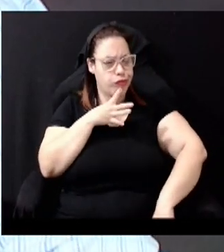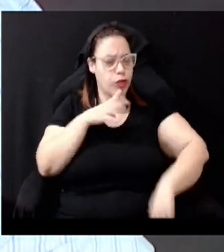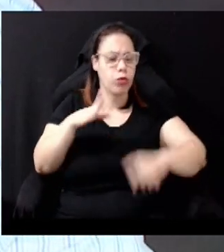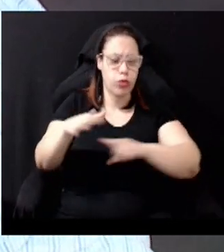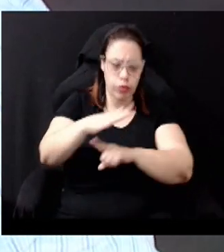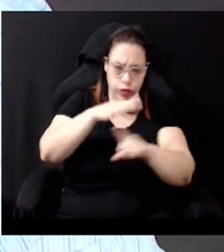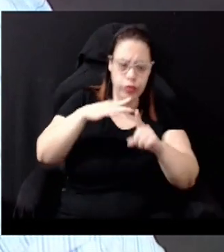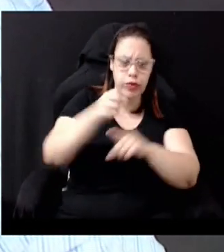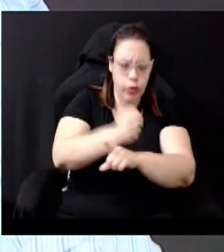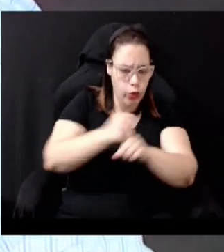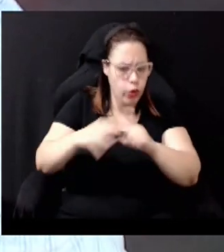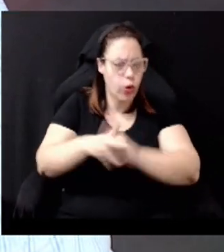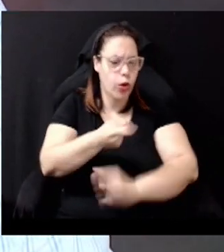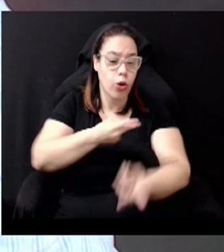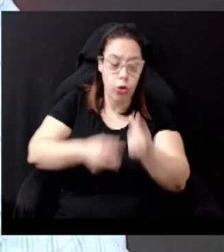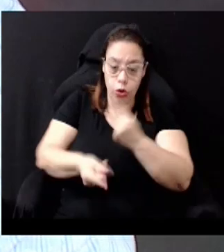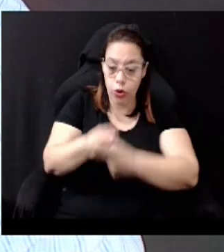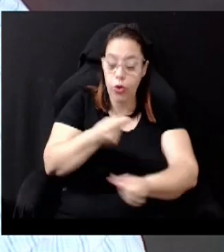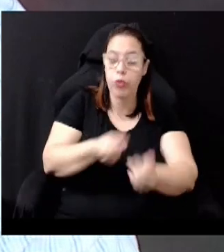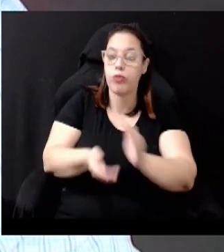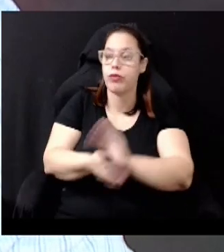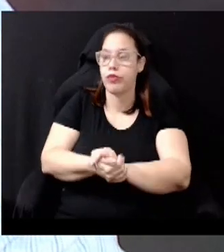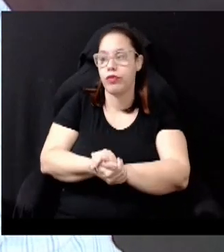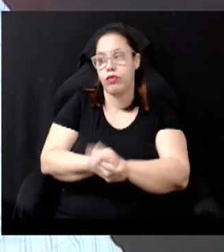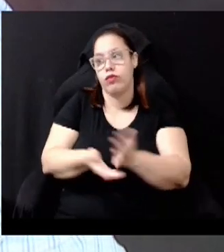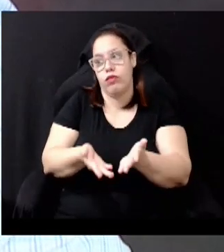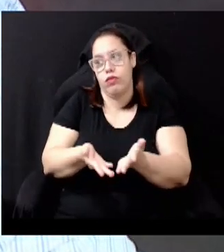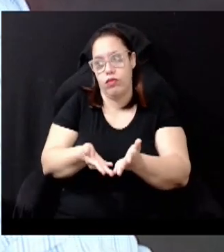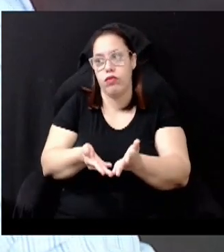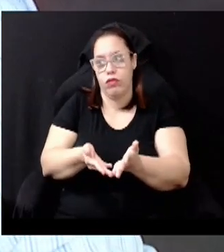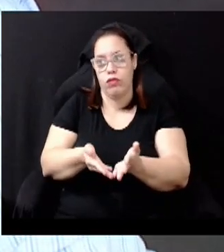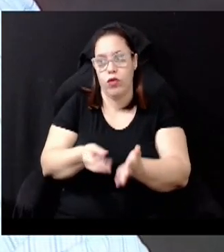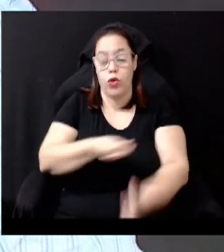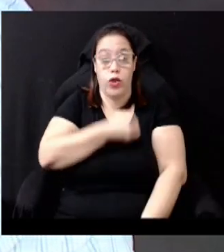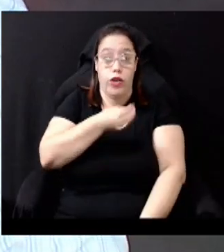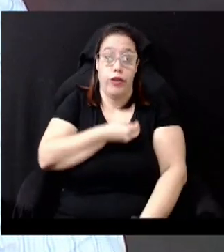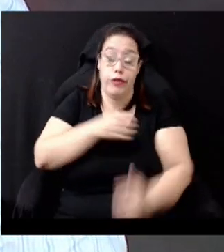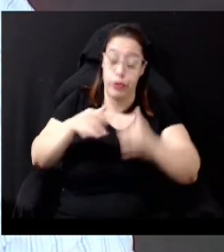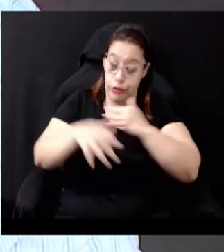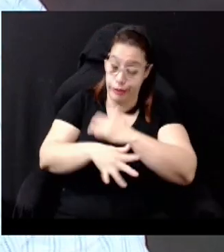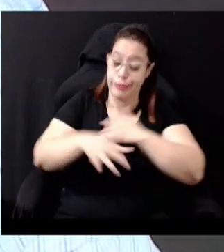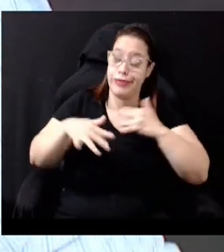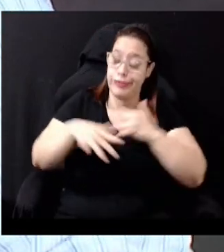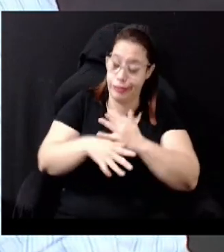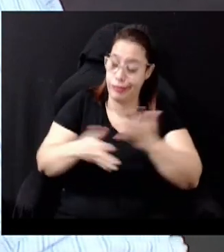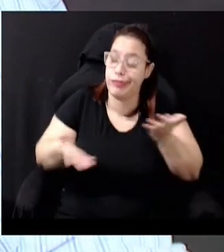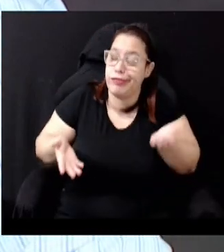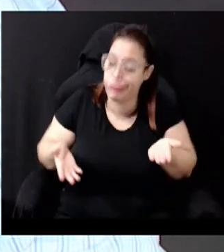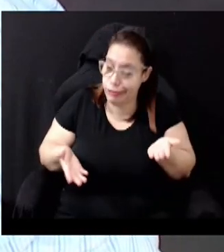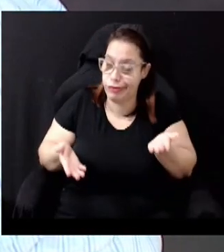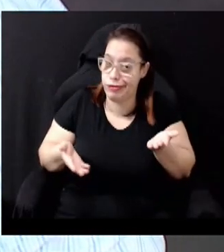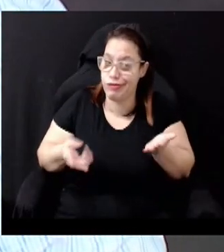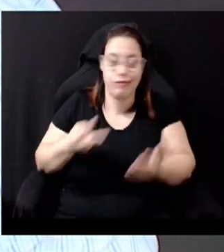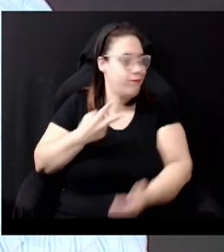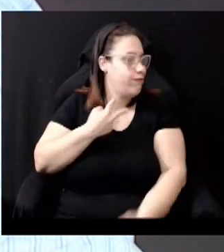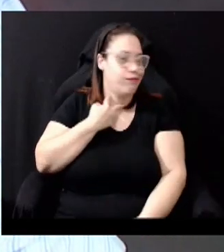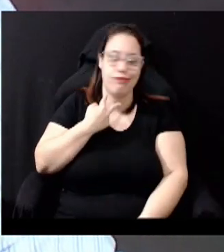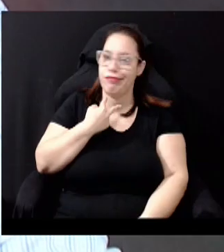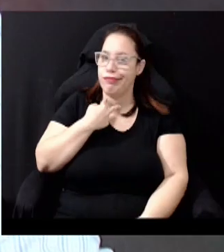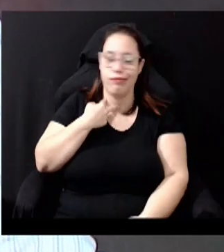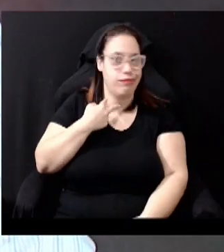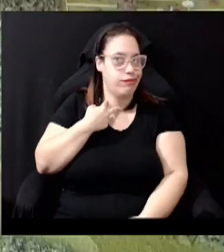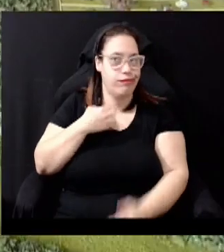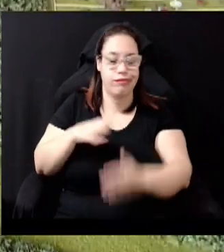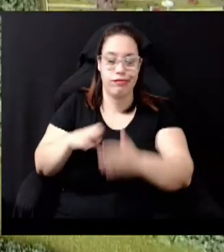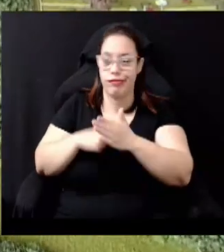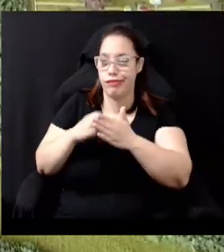sociais, econômicas, inclusive sobre a questão da vida urbana, né? Então, hoje em dia, a gente não consegue mais fazer empreendimentos que não sigam